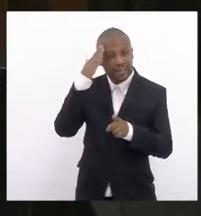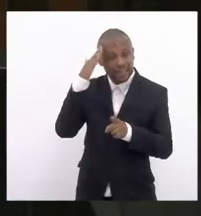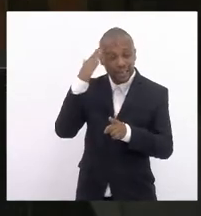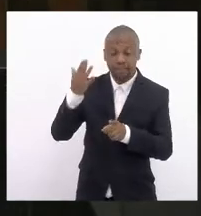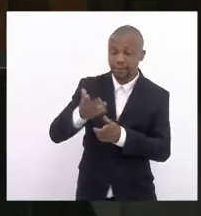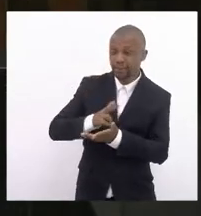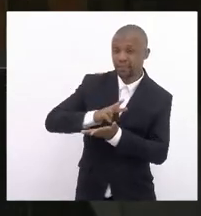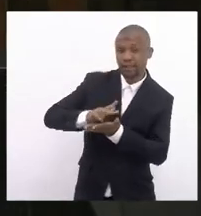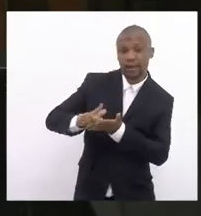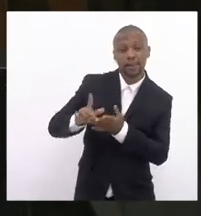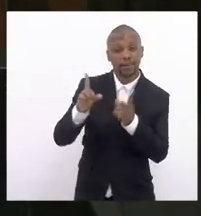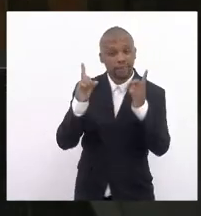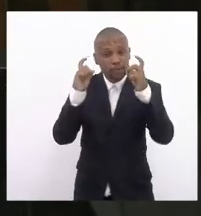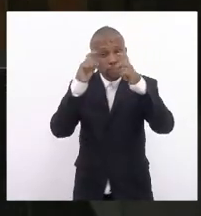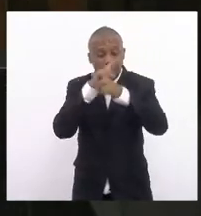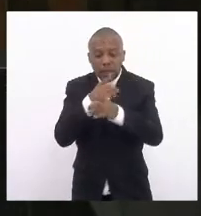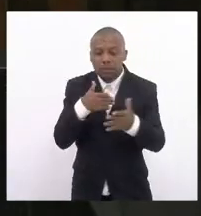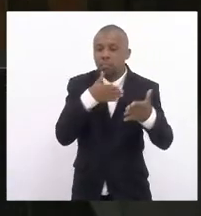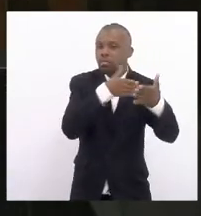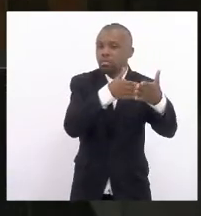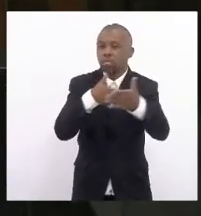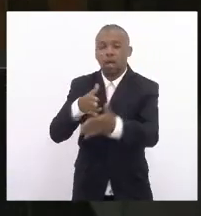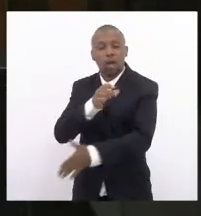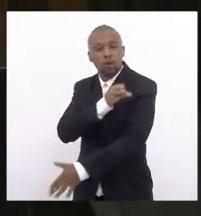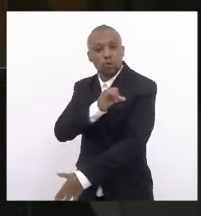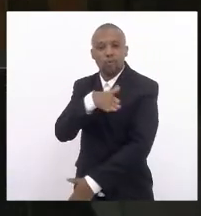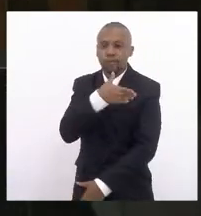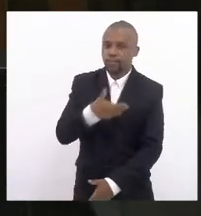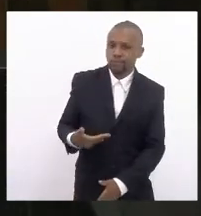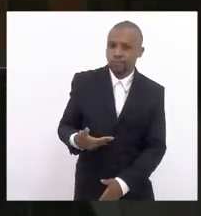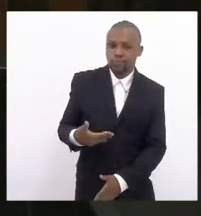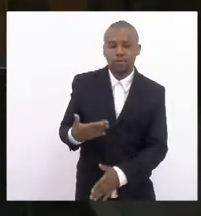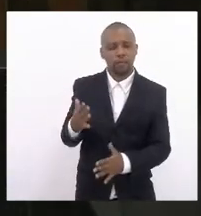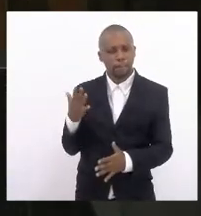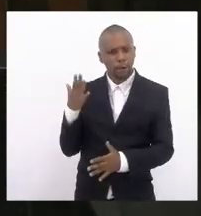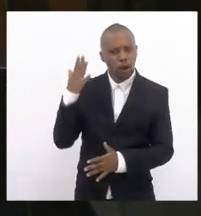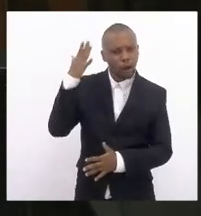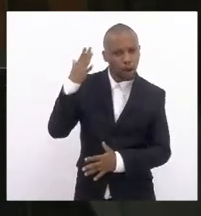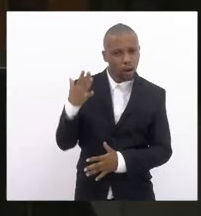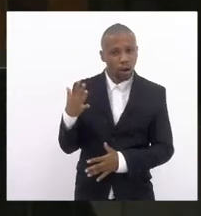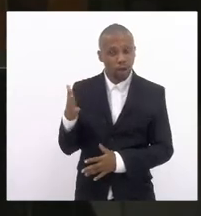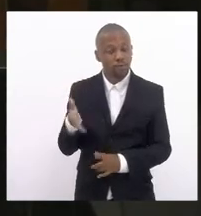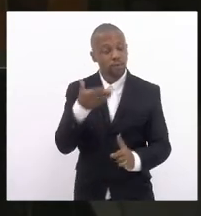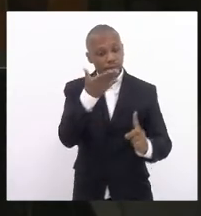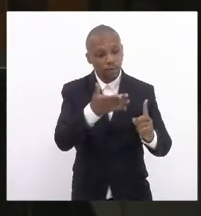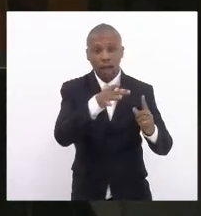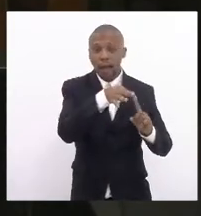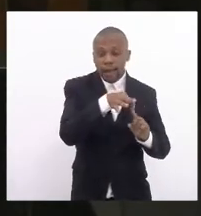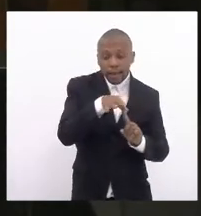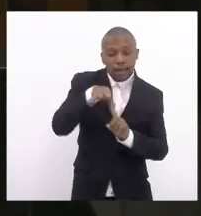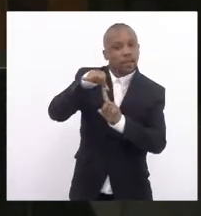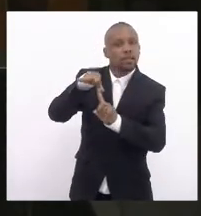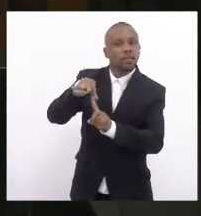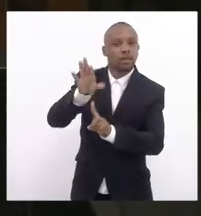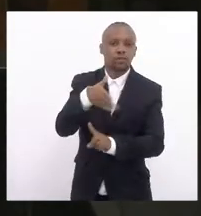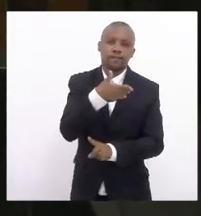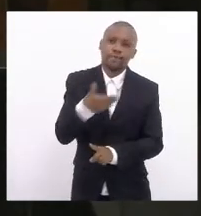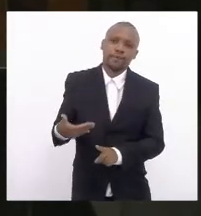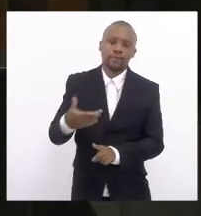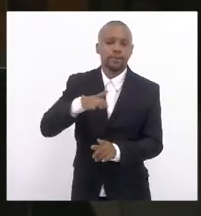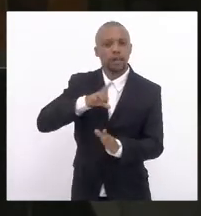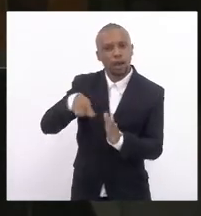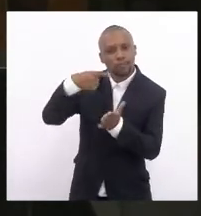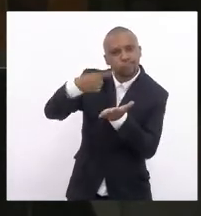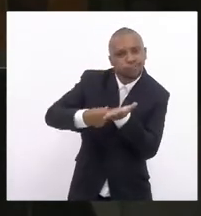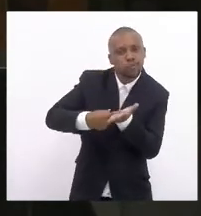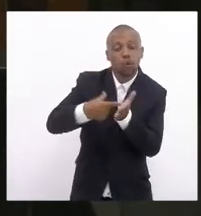enfrenta, porque Vossa Excelência é o líder do governo. E se Vossa Excelência tem compromisso com essa agenda nesse momento, tem